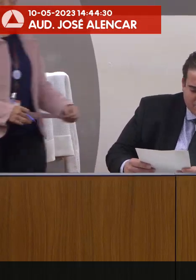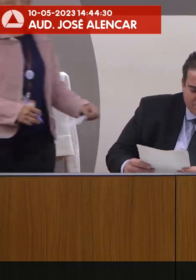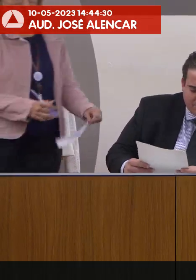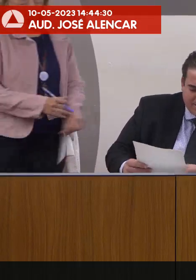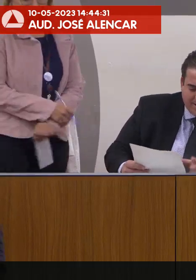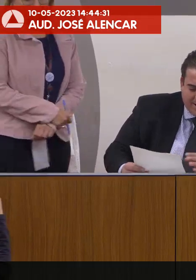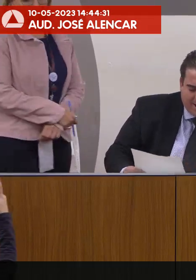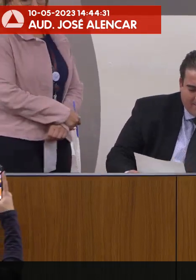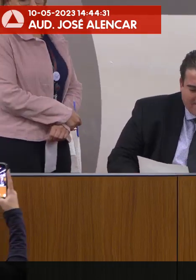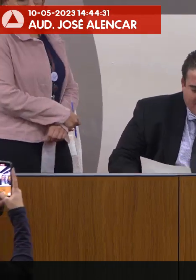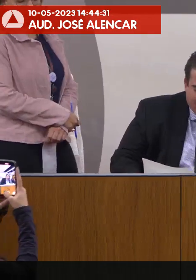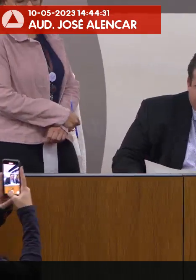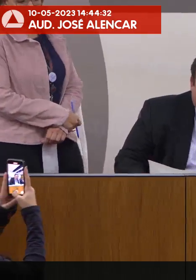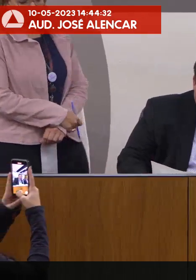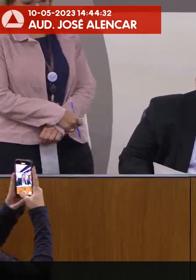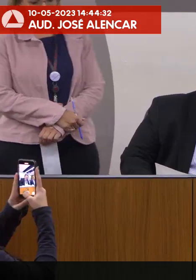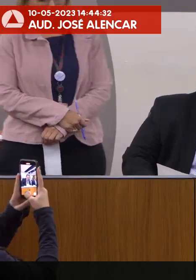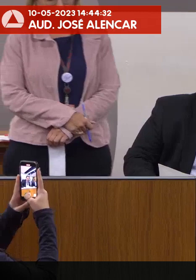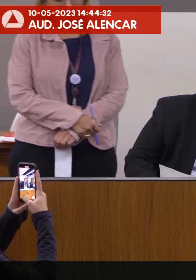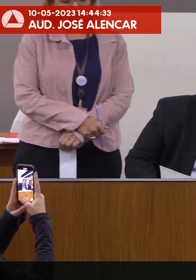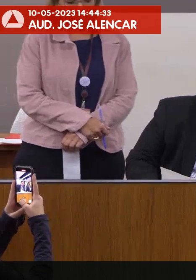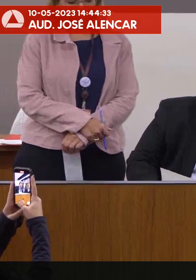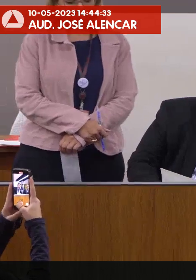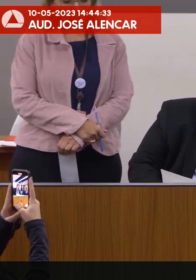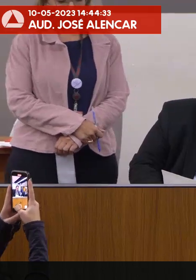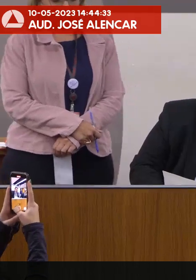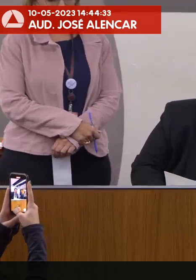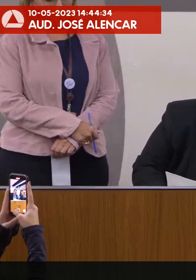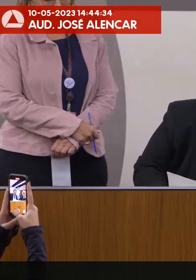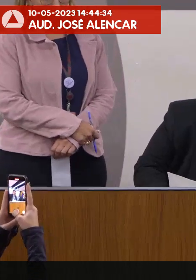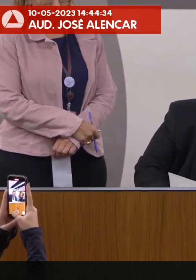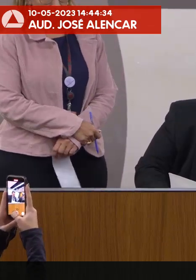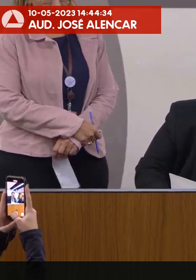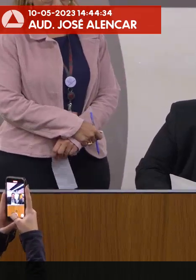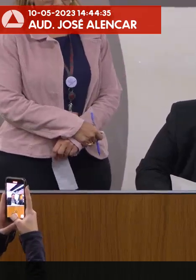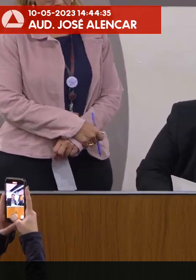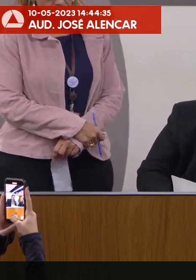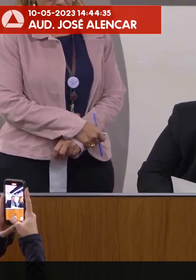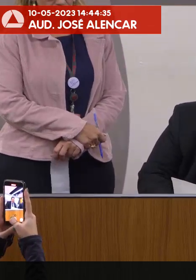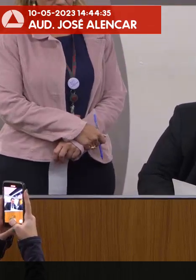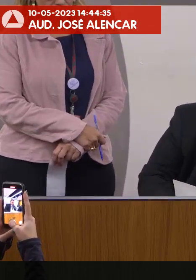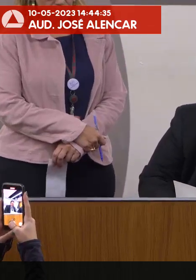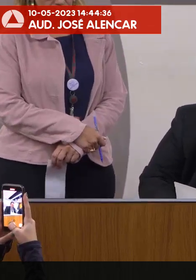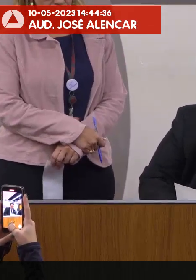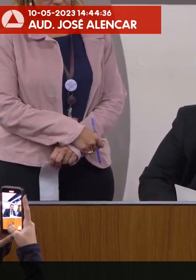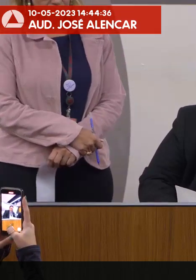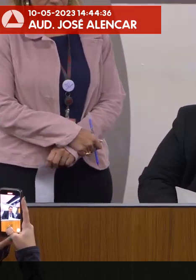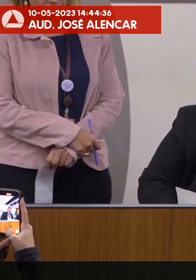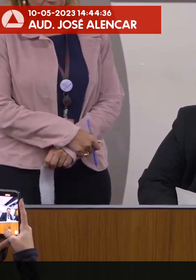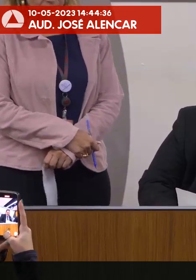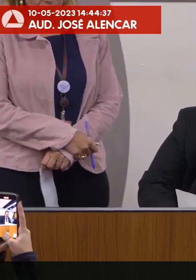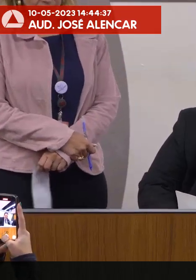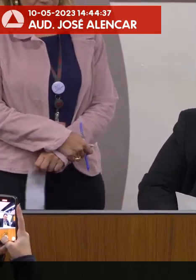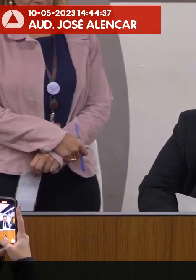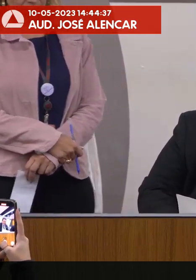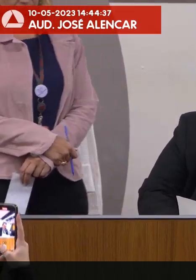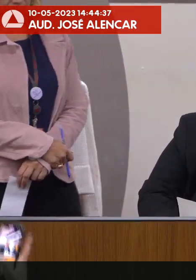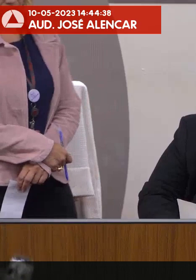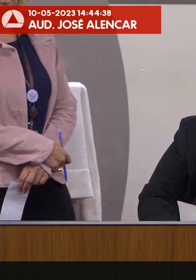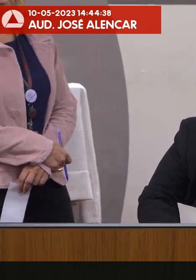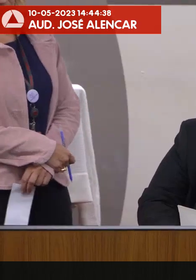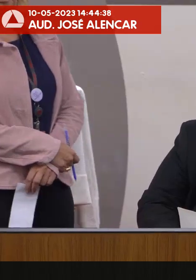vigésimatura a presidência solicita que os deputados façam registro biométrico no terminal para tanto